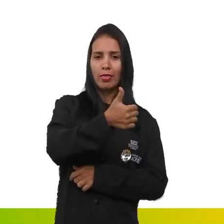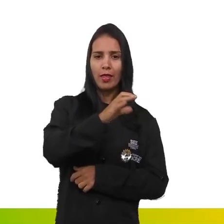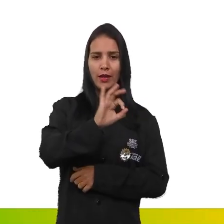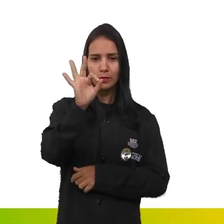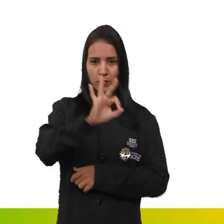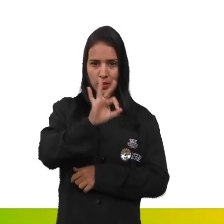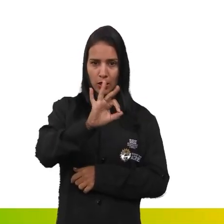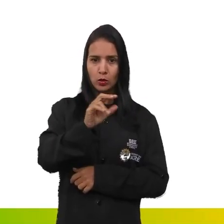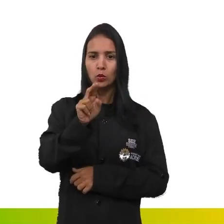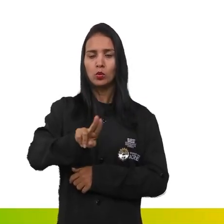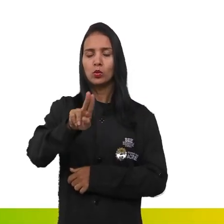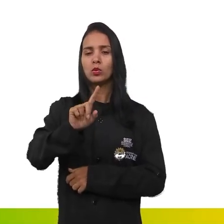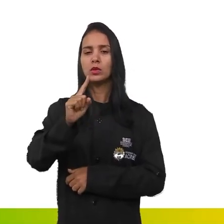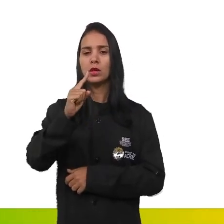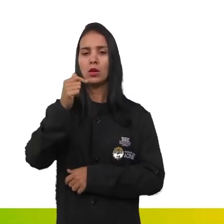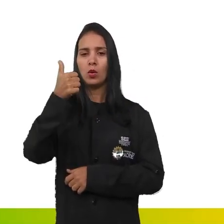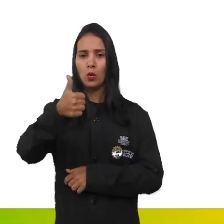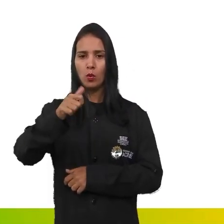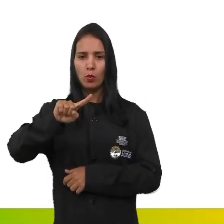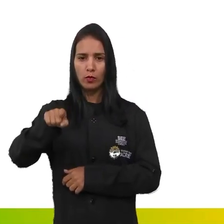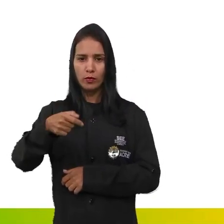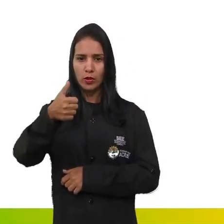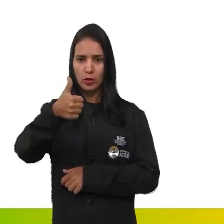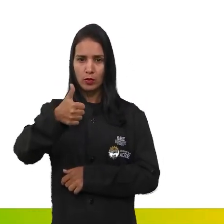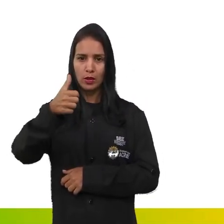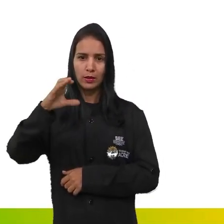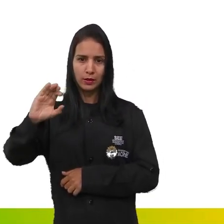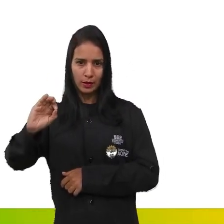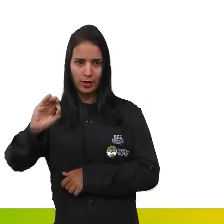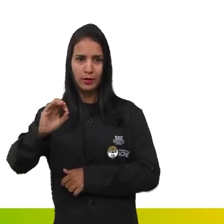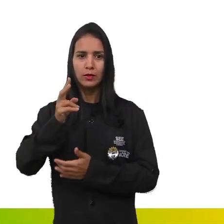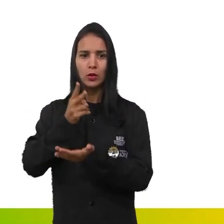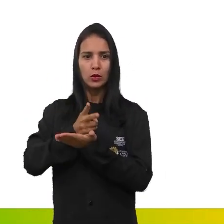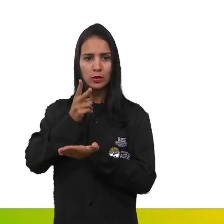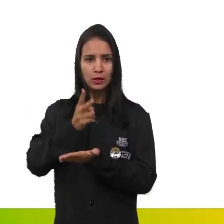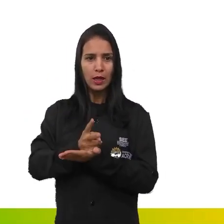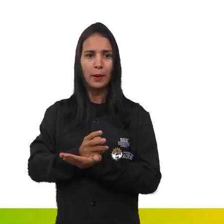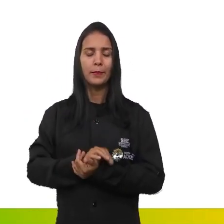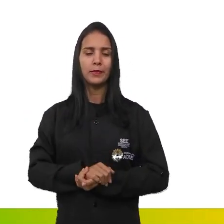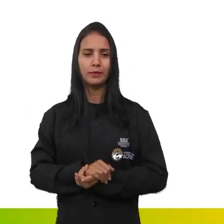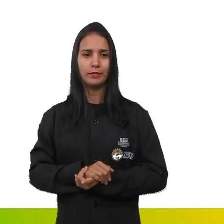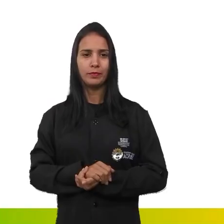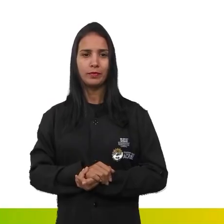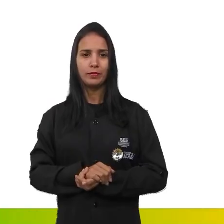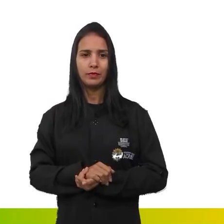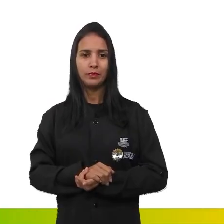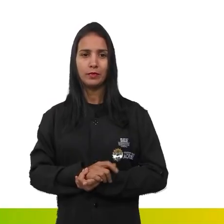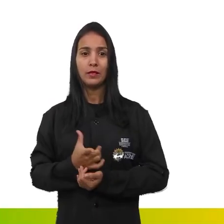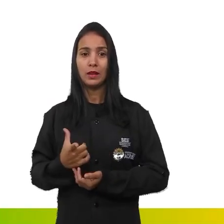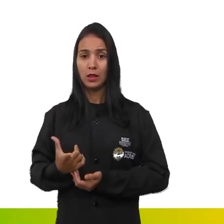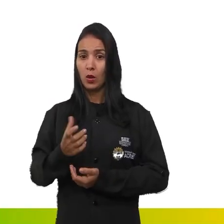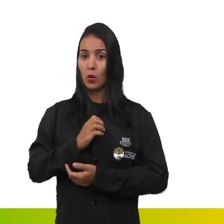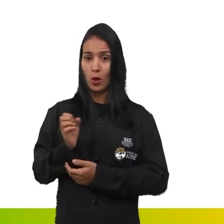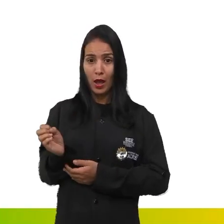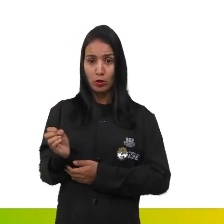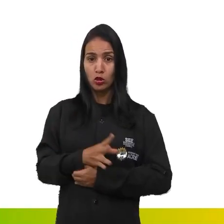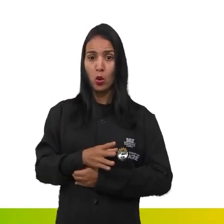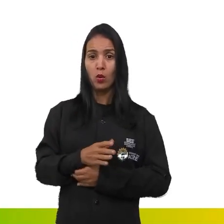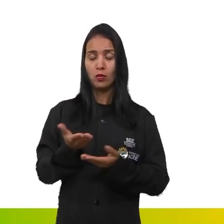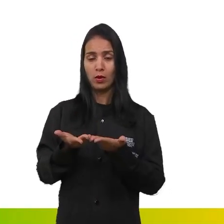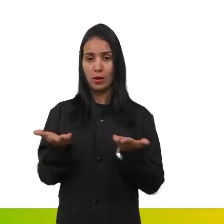isso aqui vai dar 30, ok? 30 centímetros. Então, a nova base será 30